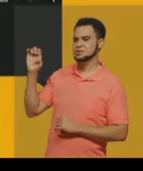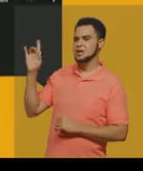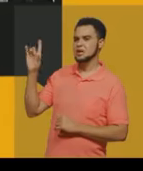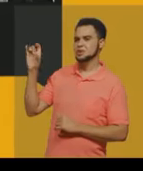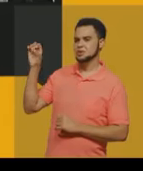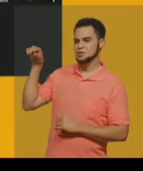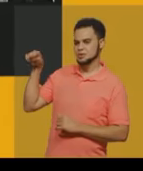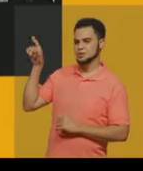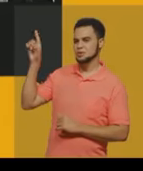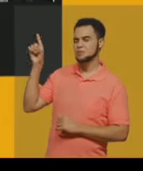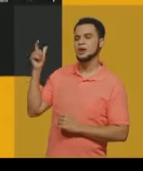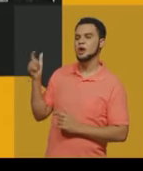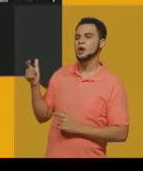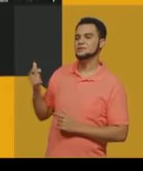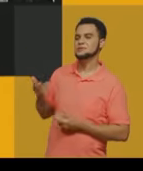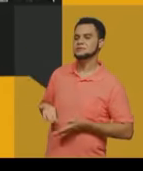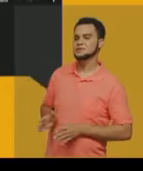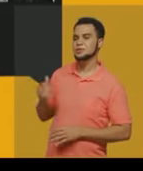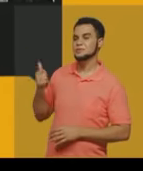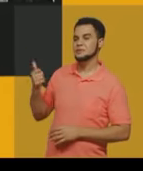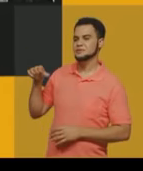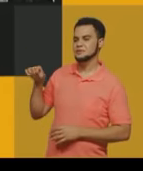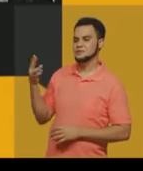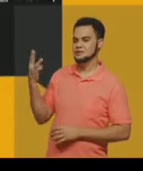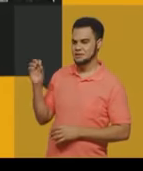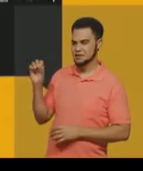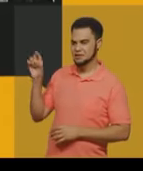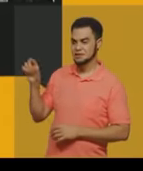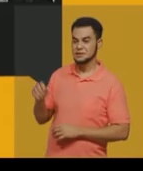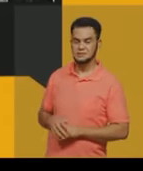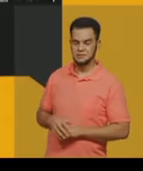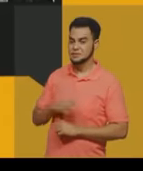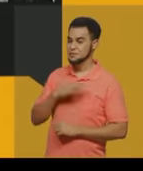in 1930, and died, e morreu,